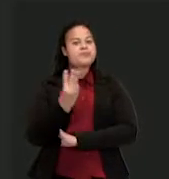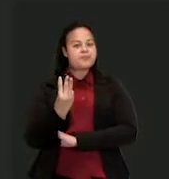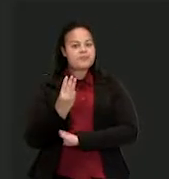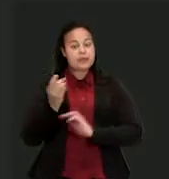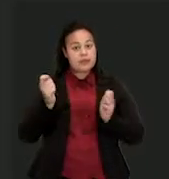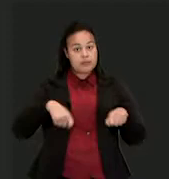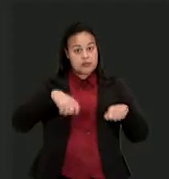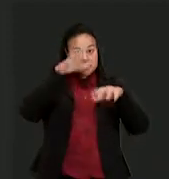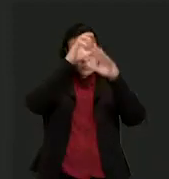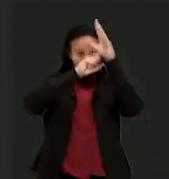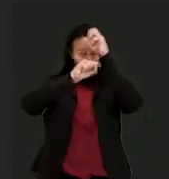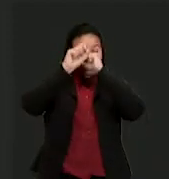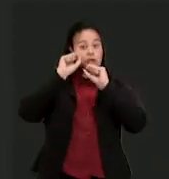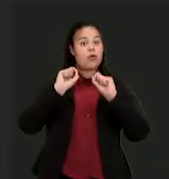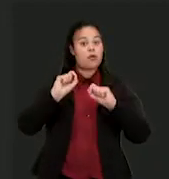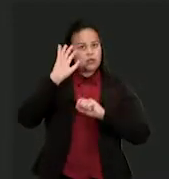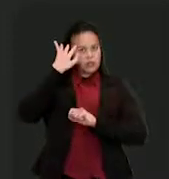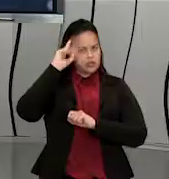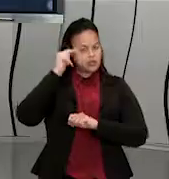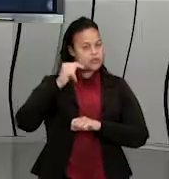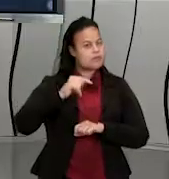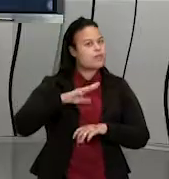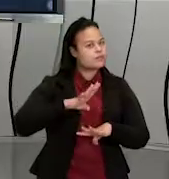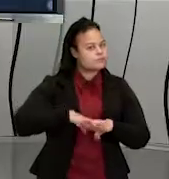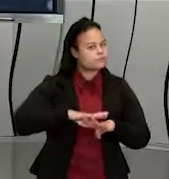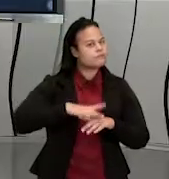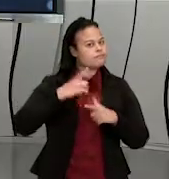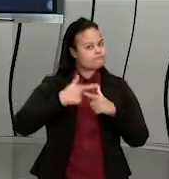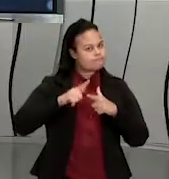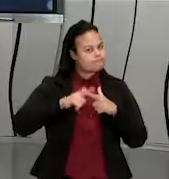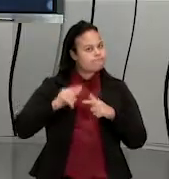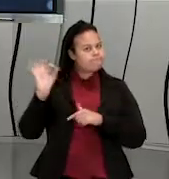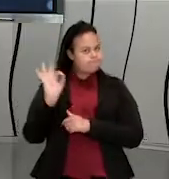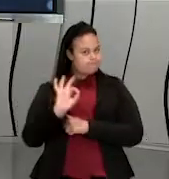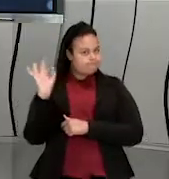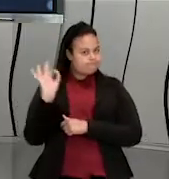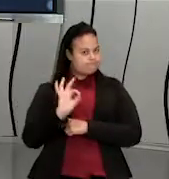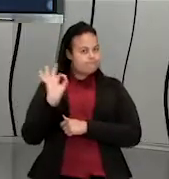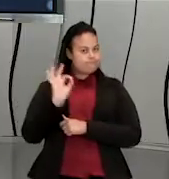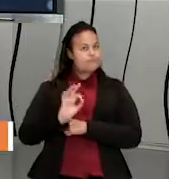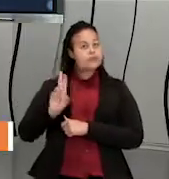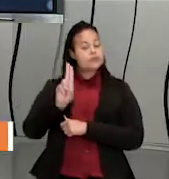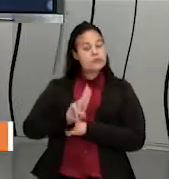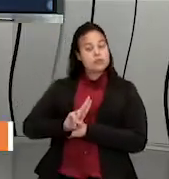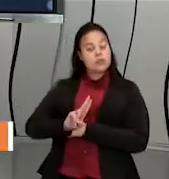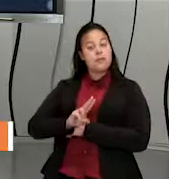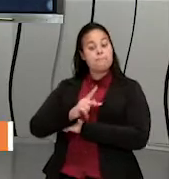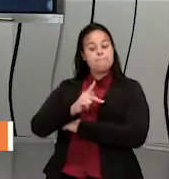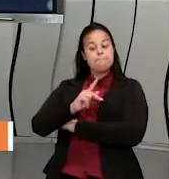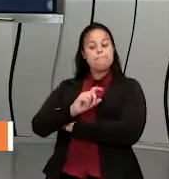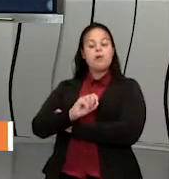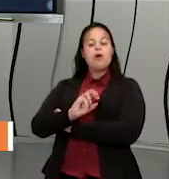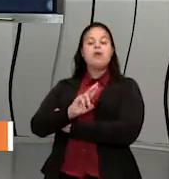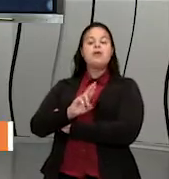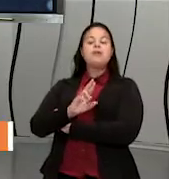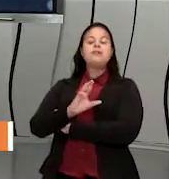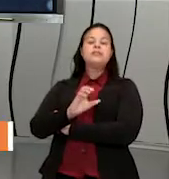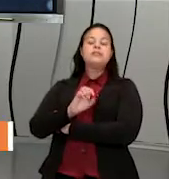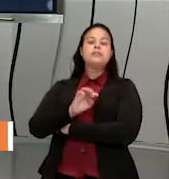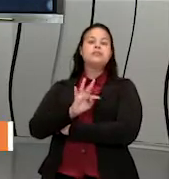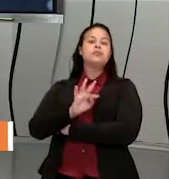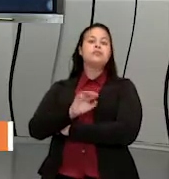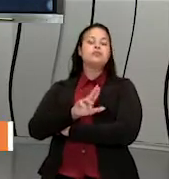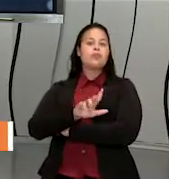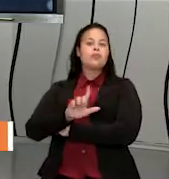é resolver problemas que envolvam porcentagens com a ideia de aplicação de percentuais sucessivos e a determinação de